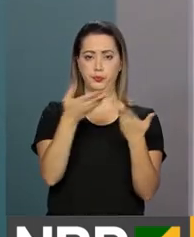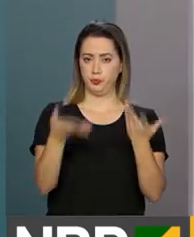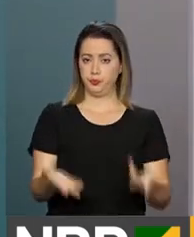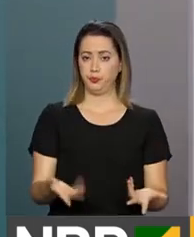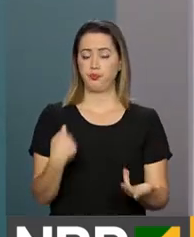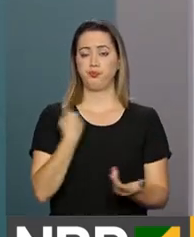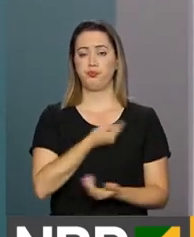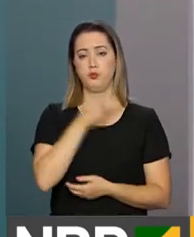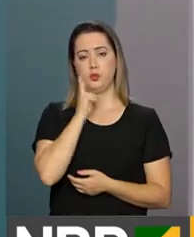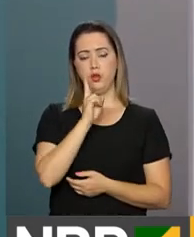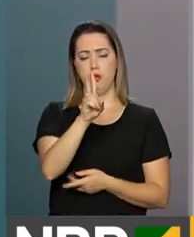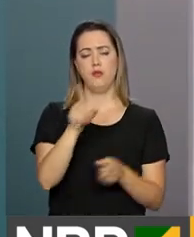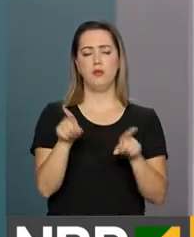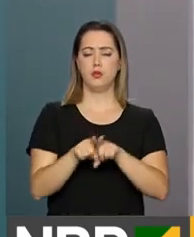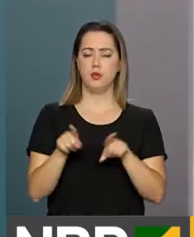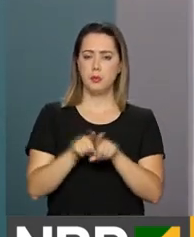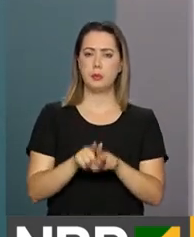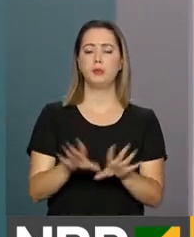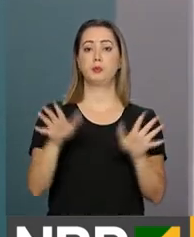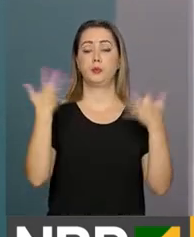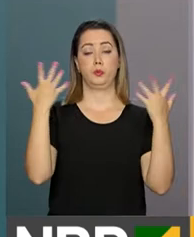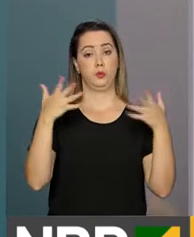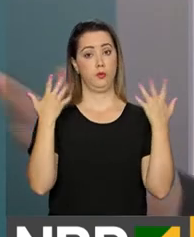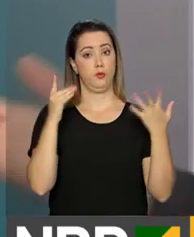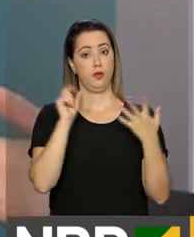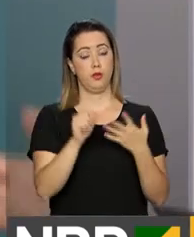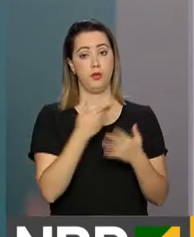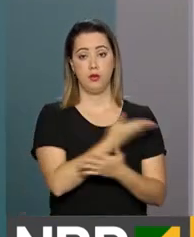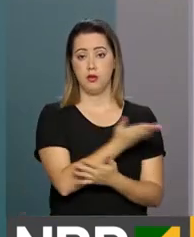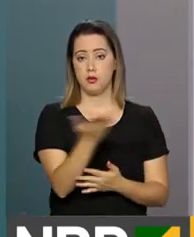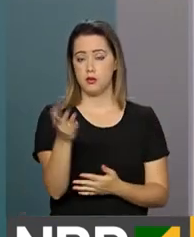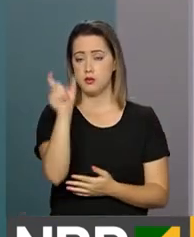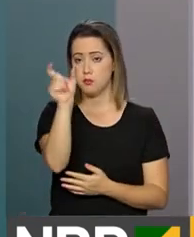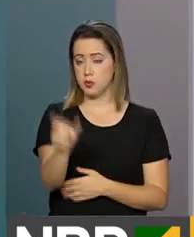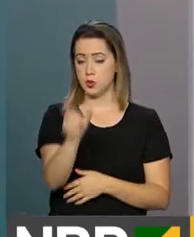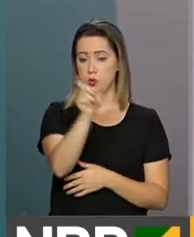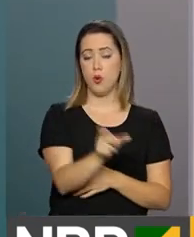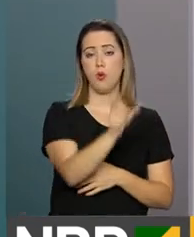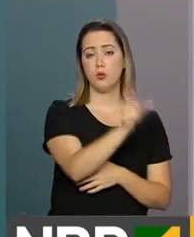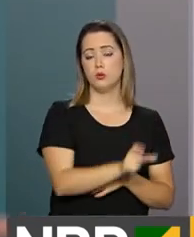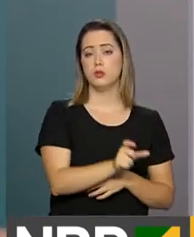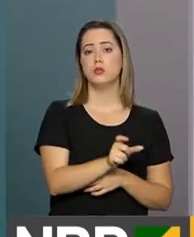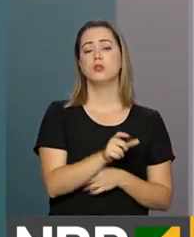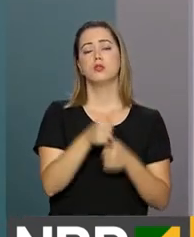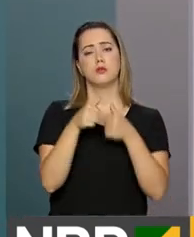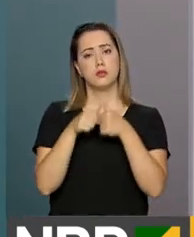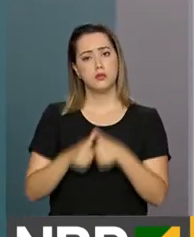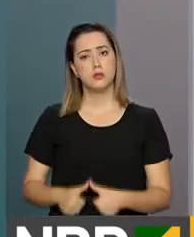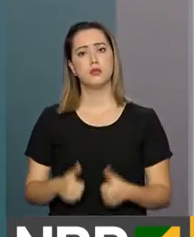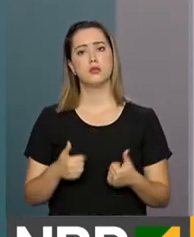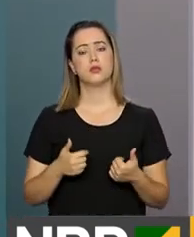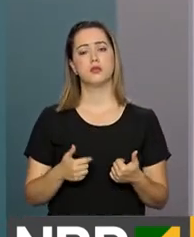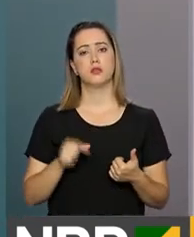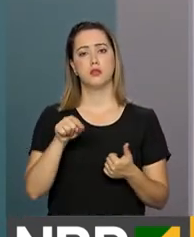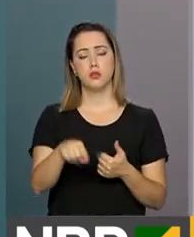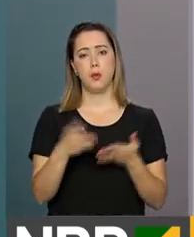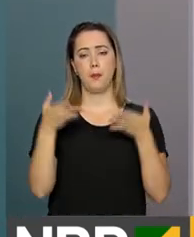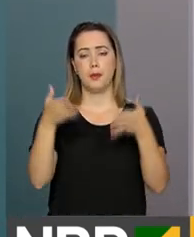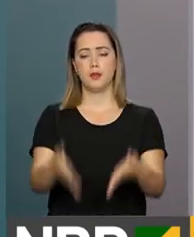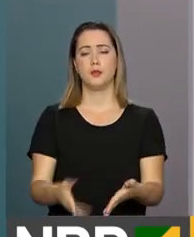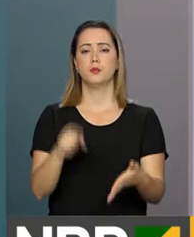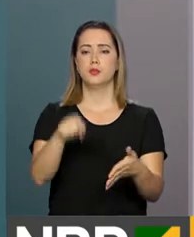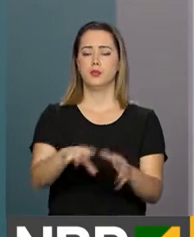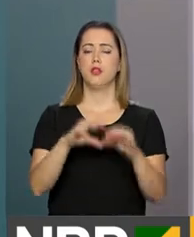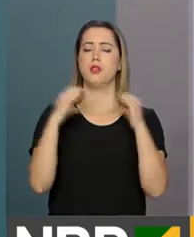o grande entusiasmo otimismo daqueles que estão participando de